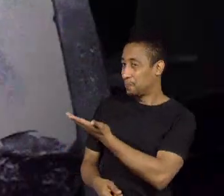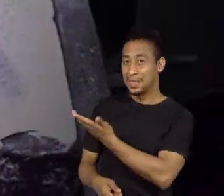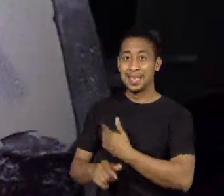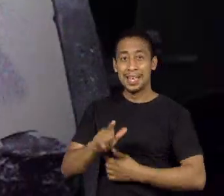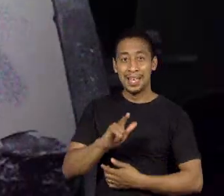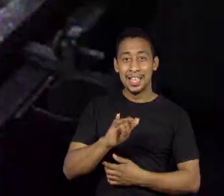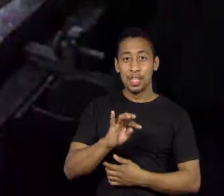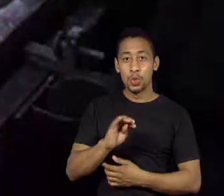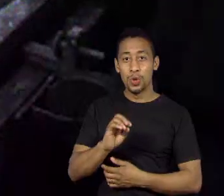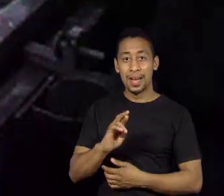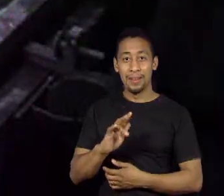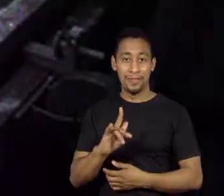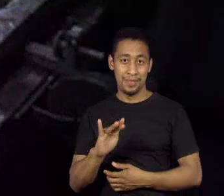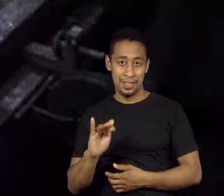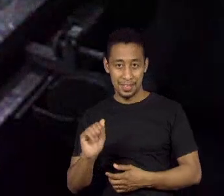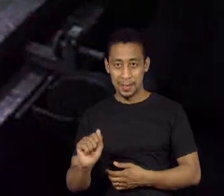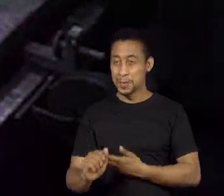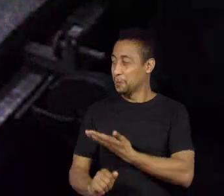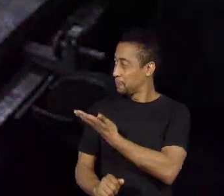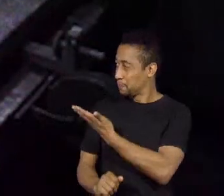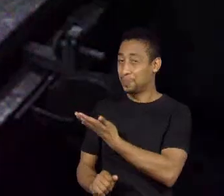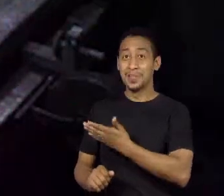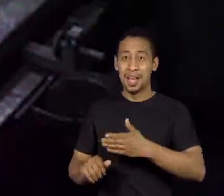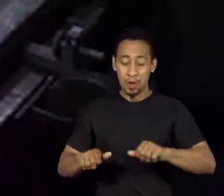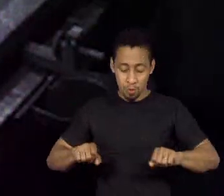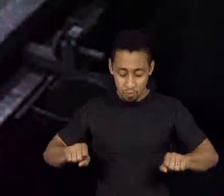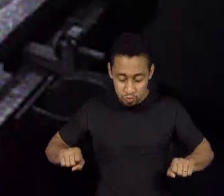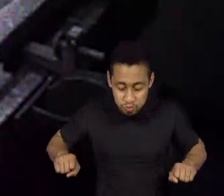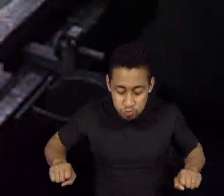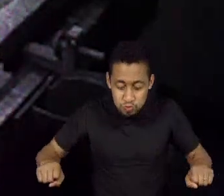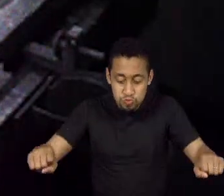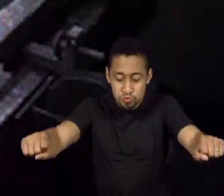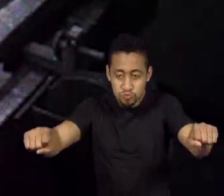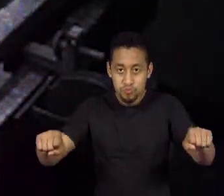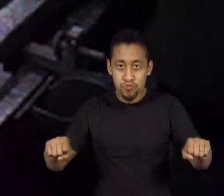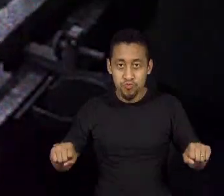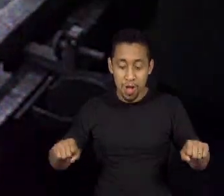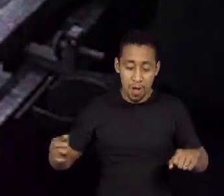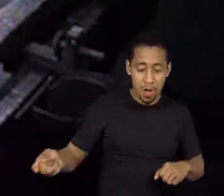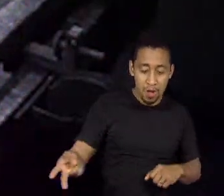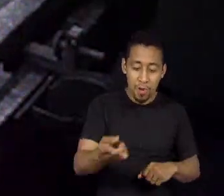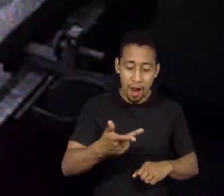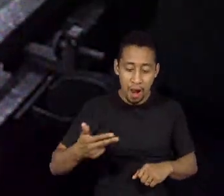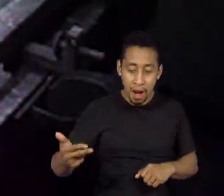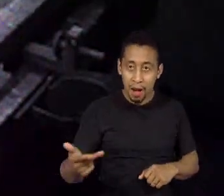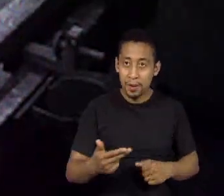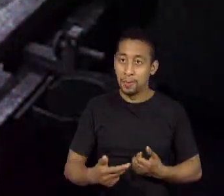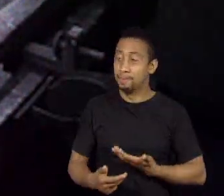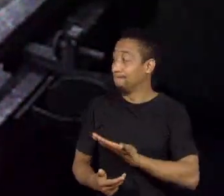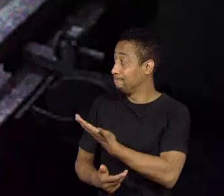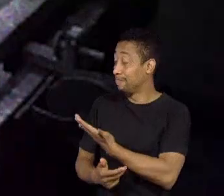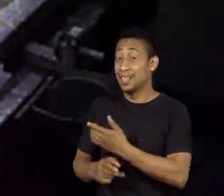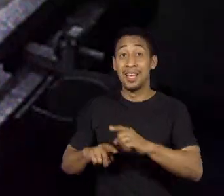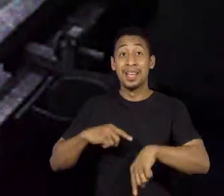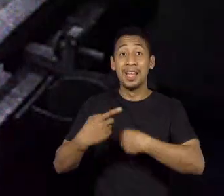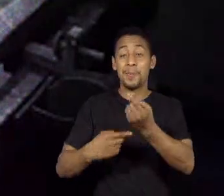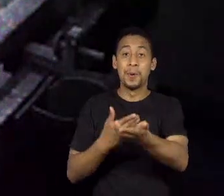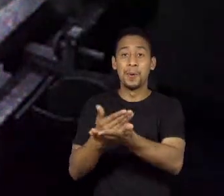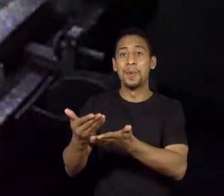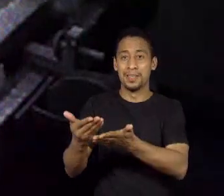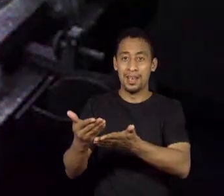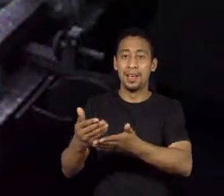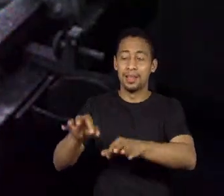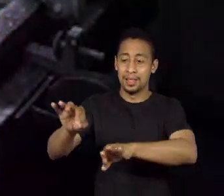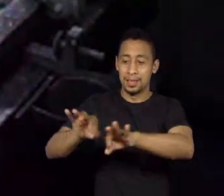Trabalhávamos em pedras litográficas e depois começamos a trabalhar em placas de metal.